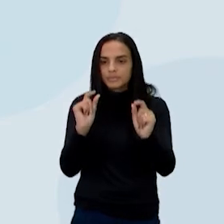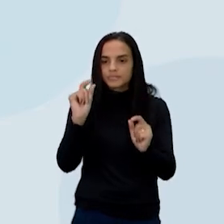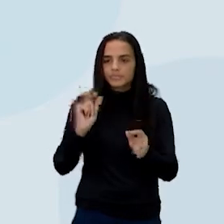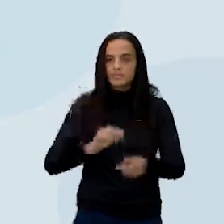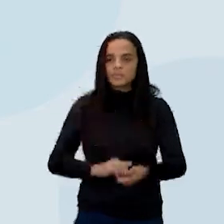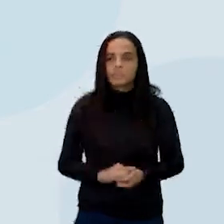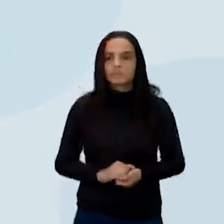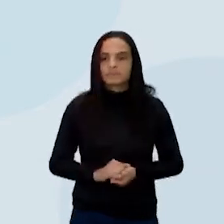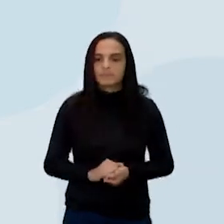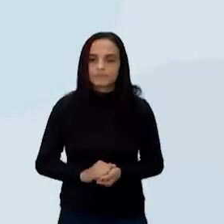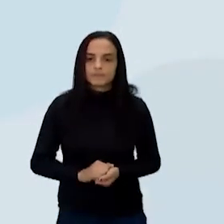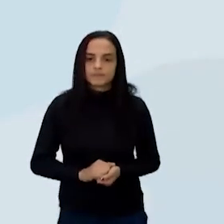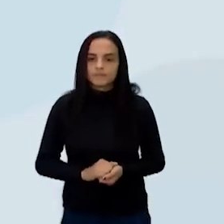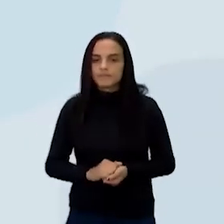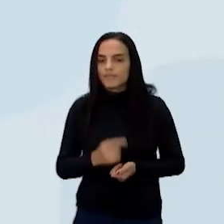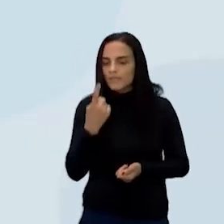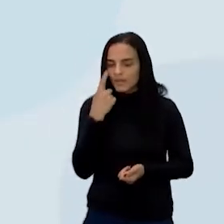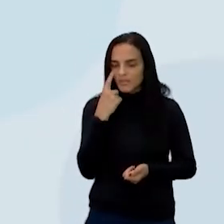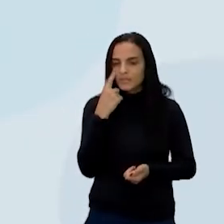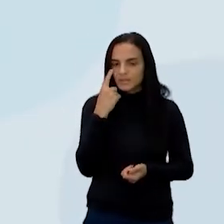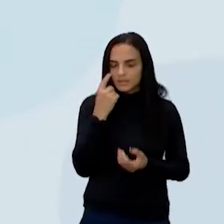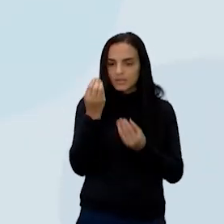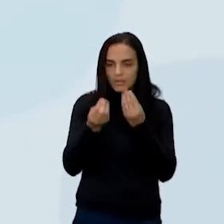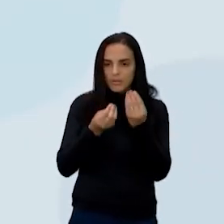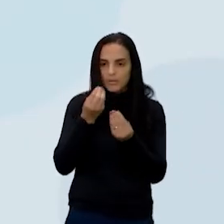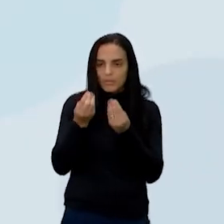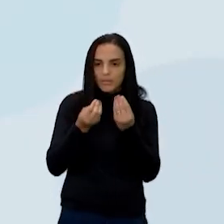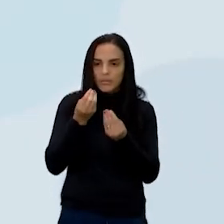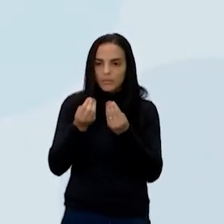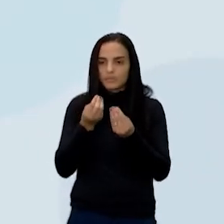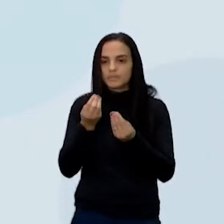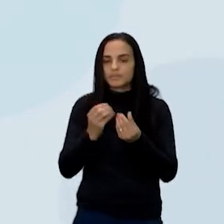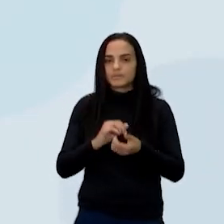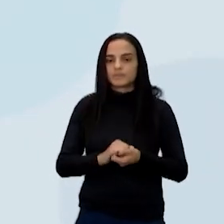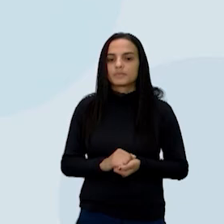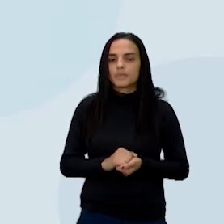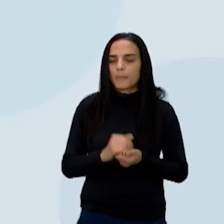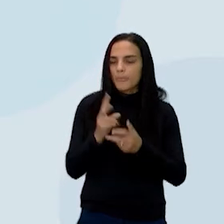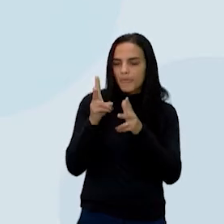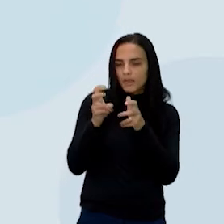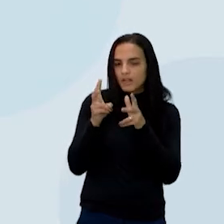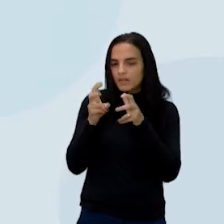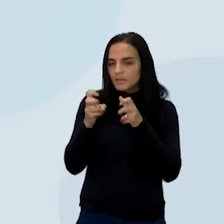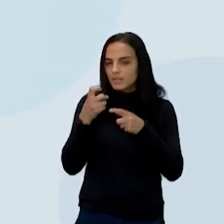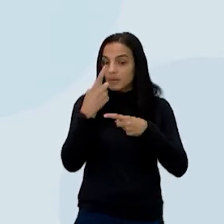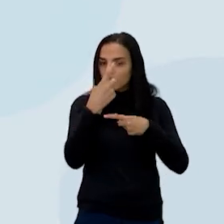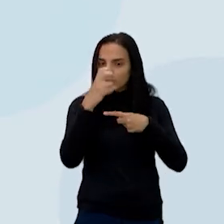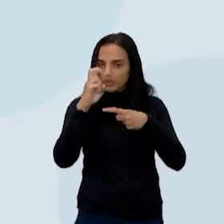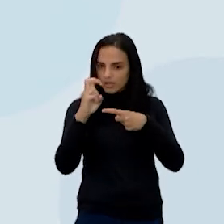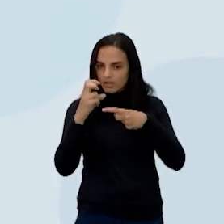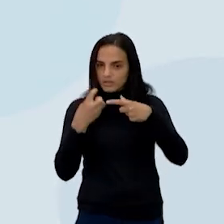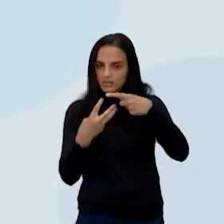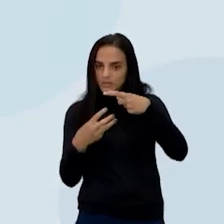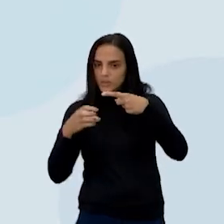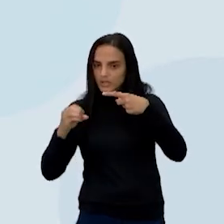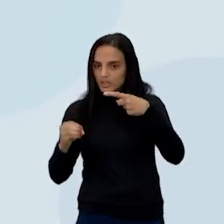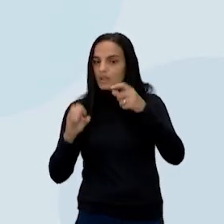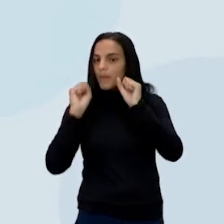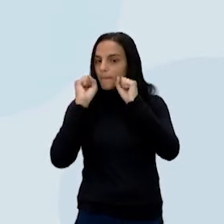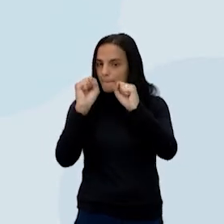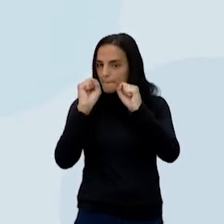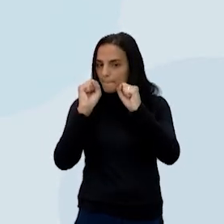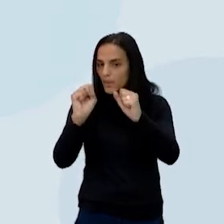vou fazer. Só para mostrar para vocês que funciona, tá tudo bem, ó. Perceba que o 15 e o 30, os dois podem